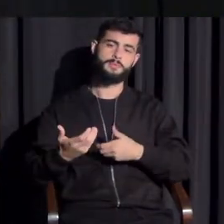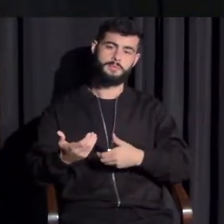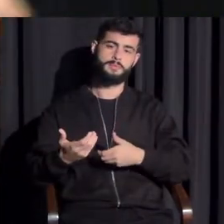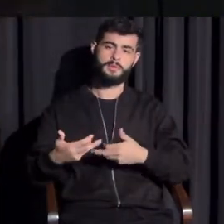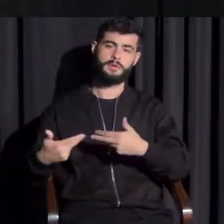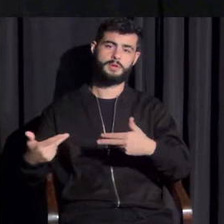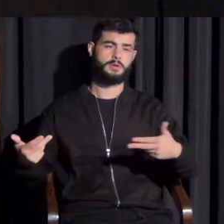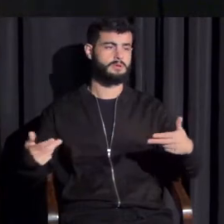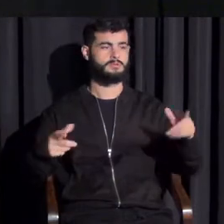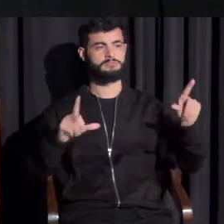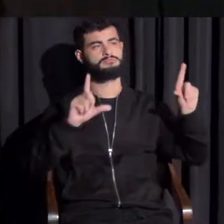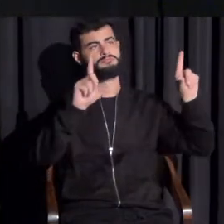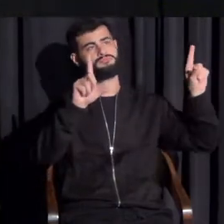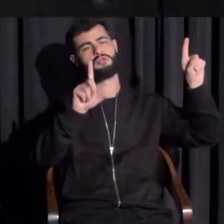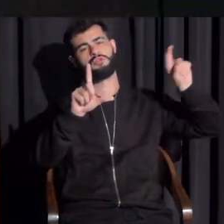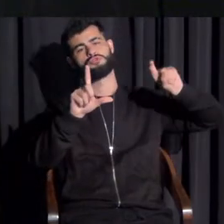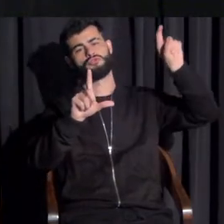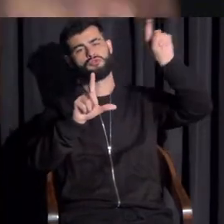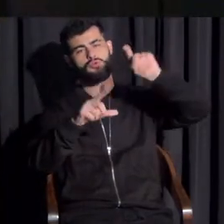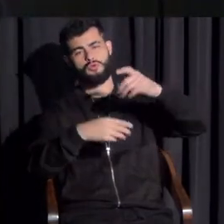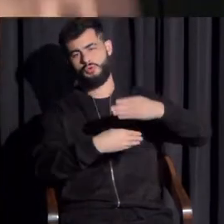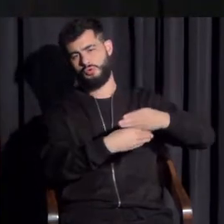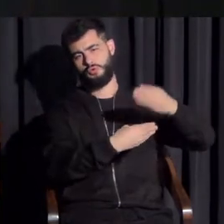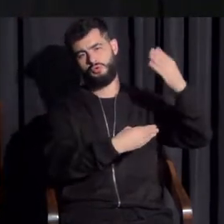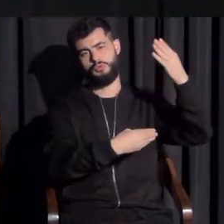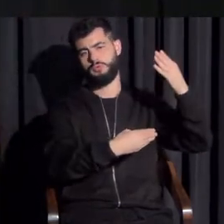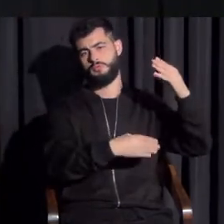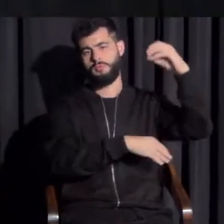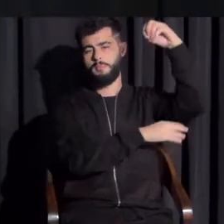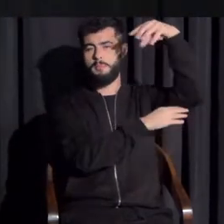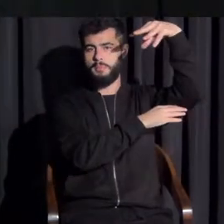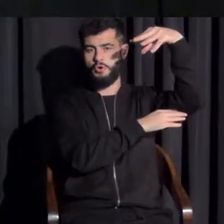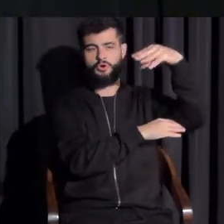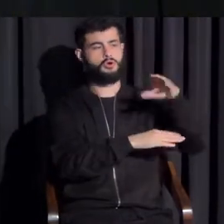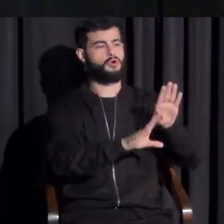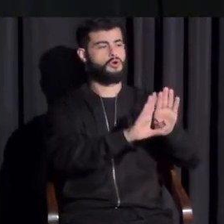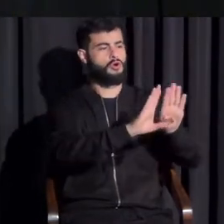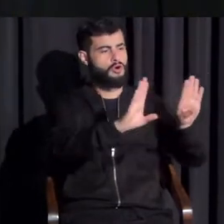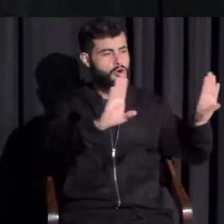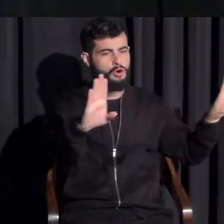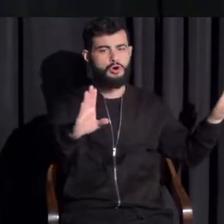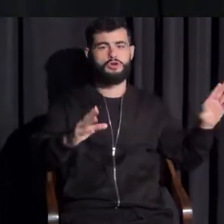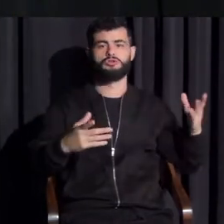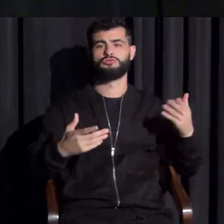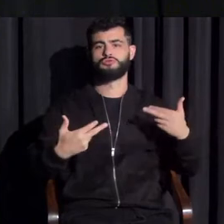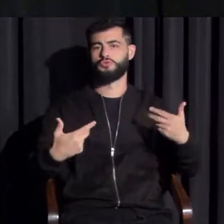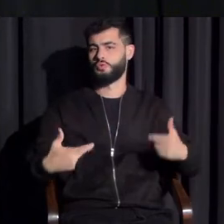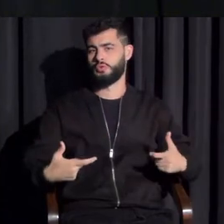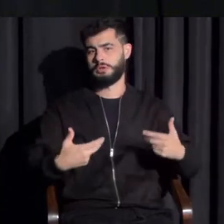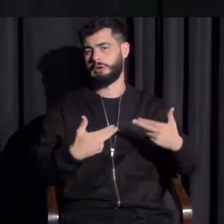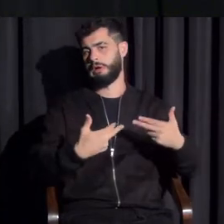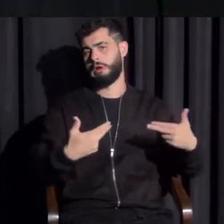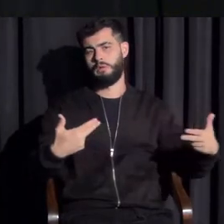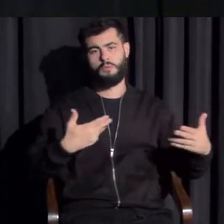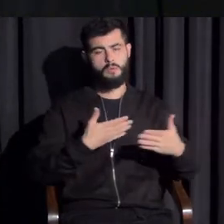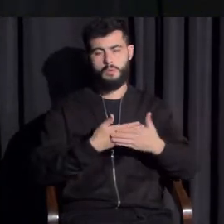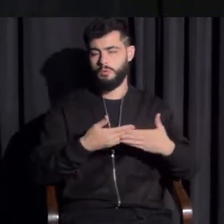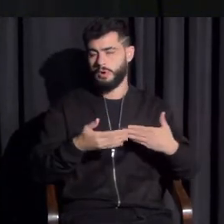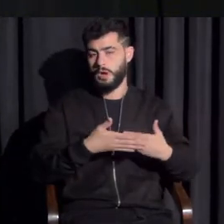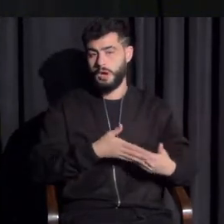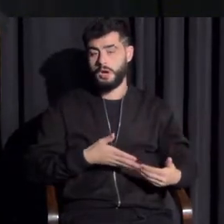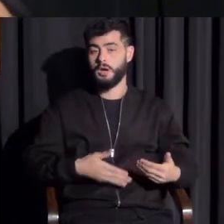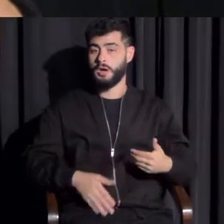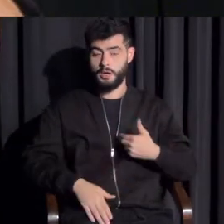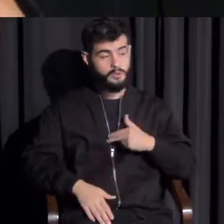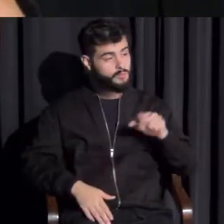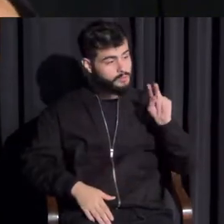Outdoor, no meio do poste da rua de luz, na porta de alguns lugares, porque aí sim eu